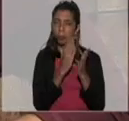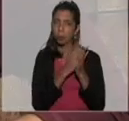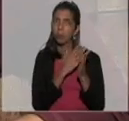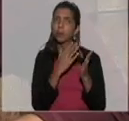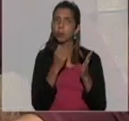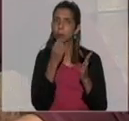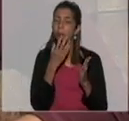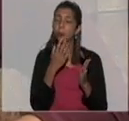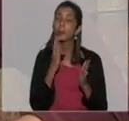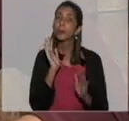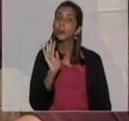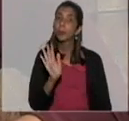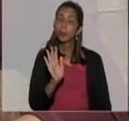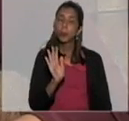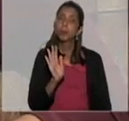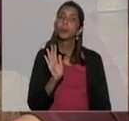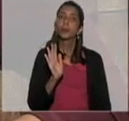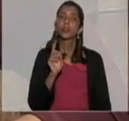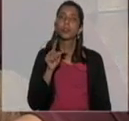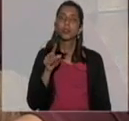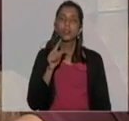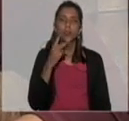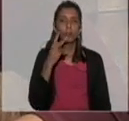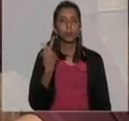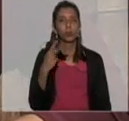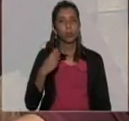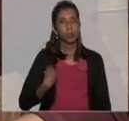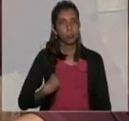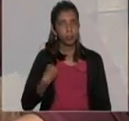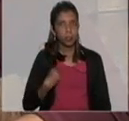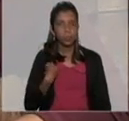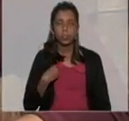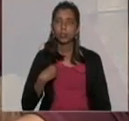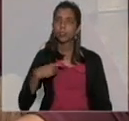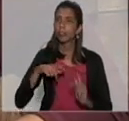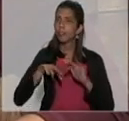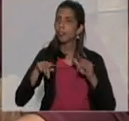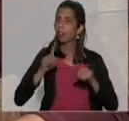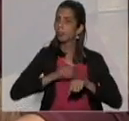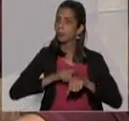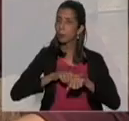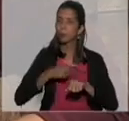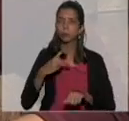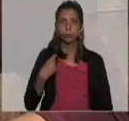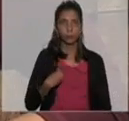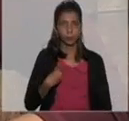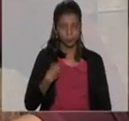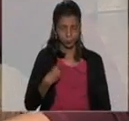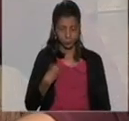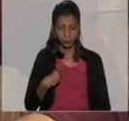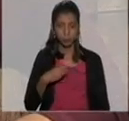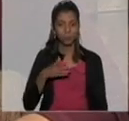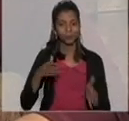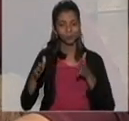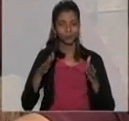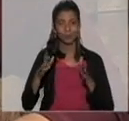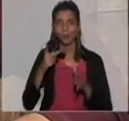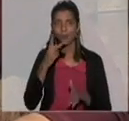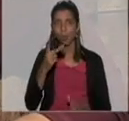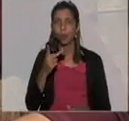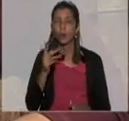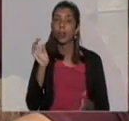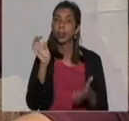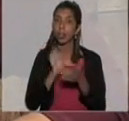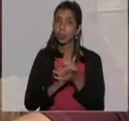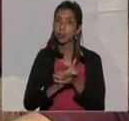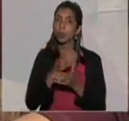maravilhoso é muito interessante já vamos falar nele mas eh você citou a sua vida deu vozes a vários momentos da sua vida entre os momentos da sua